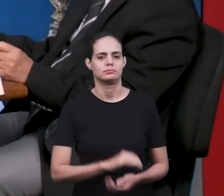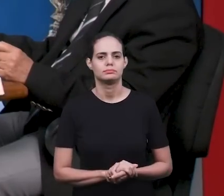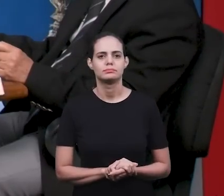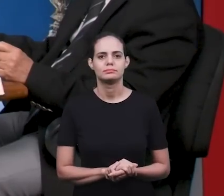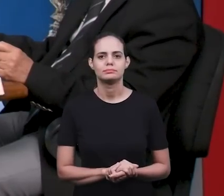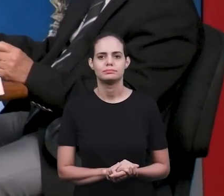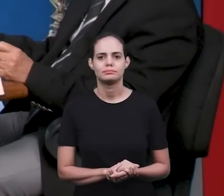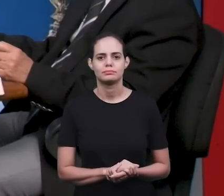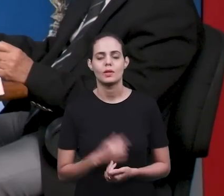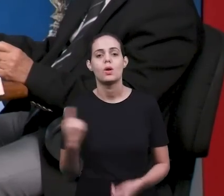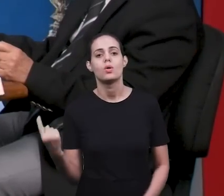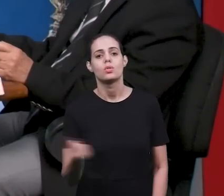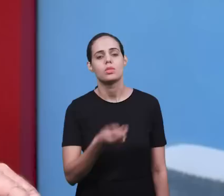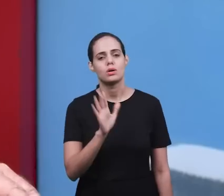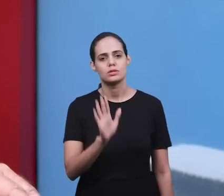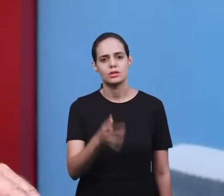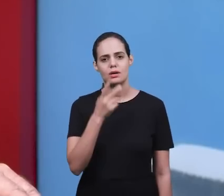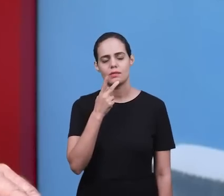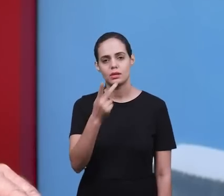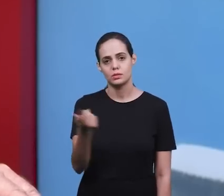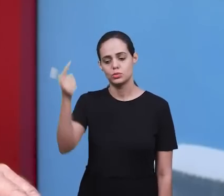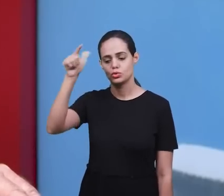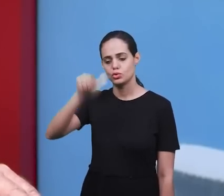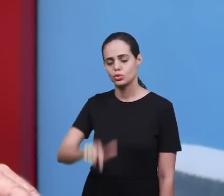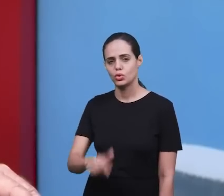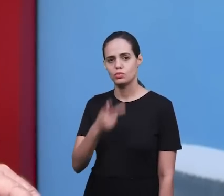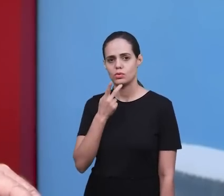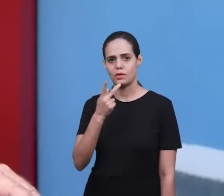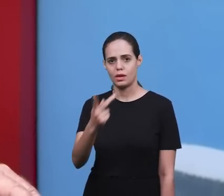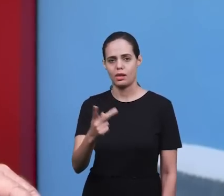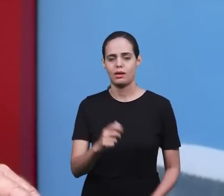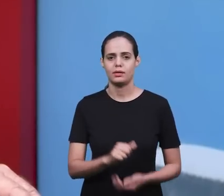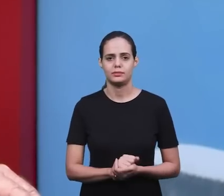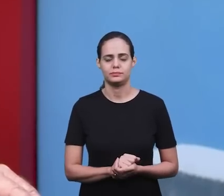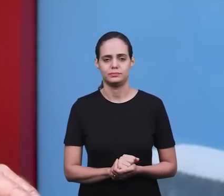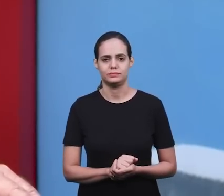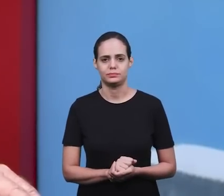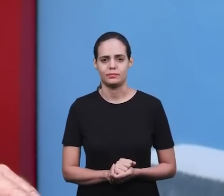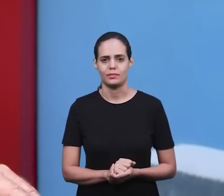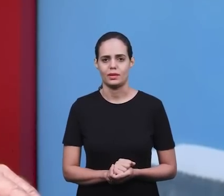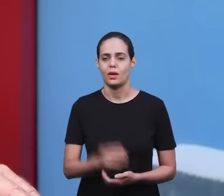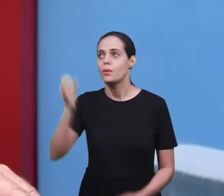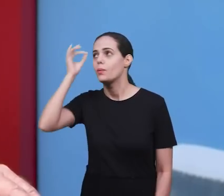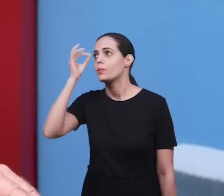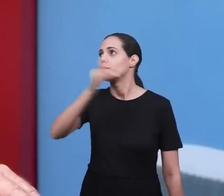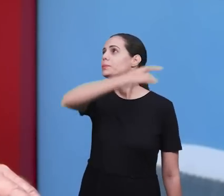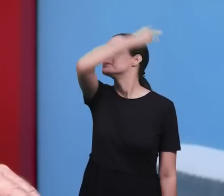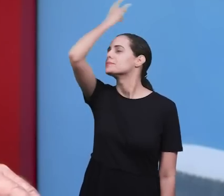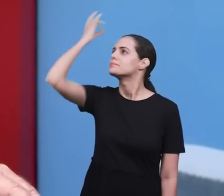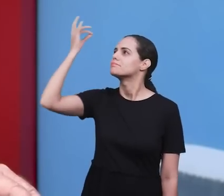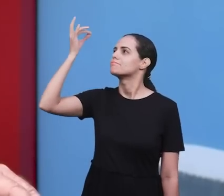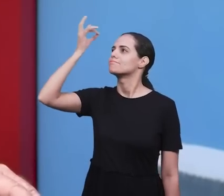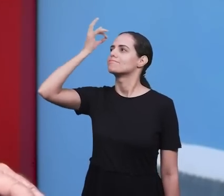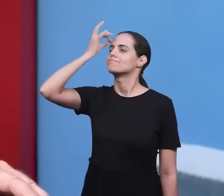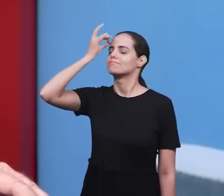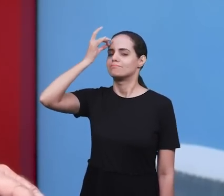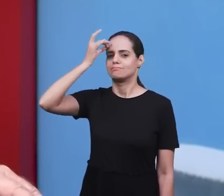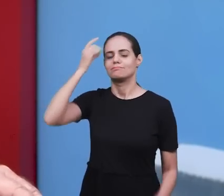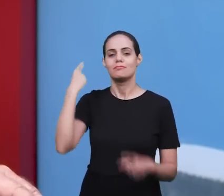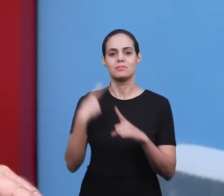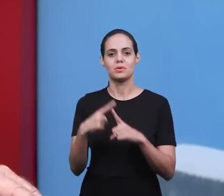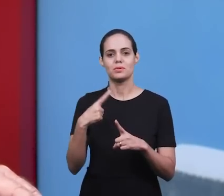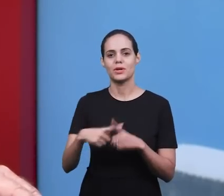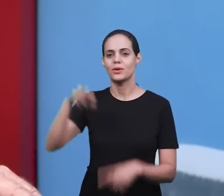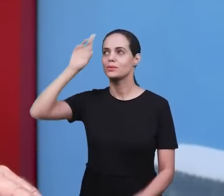já colocamos aqui, volto a dizer, né? Em tudo isso, a presença do Espírito Santo, porque o Senhor é aquele que nos dá